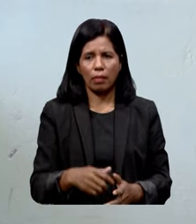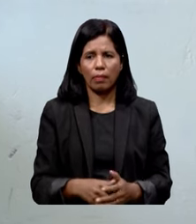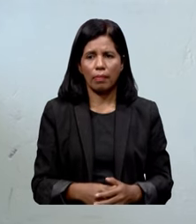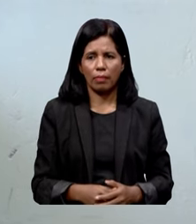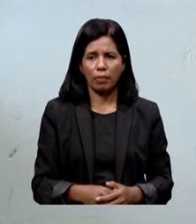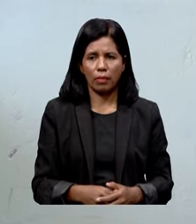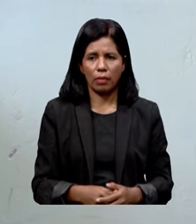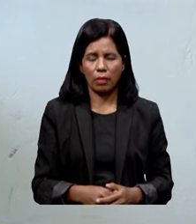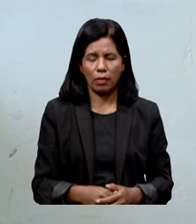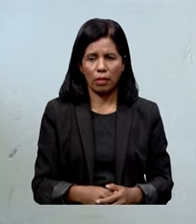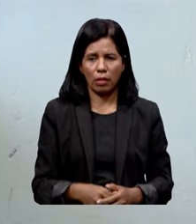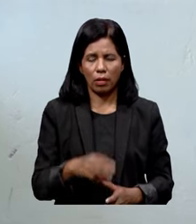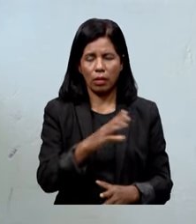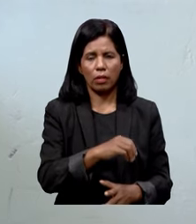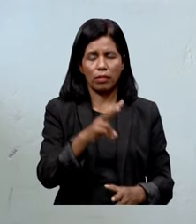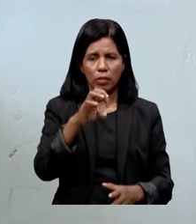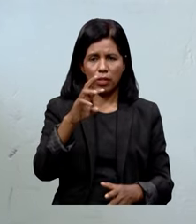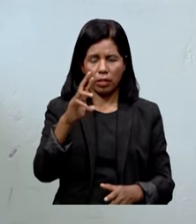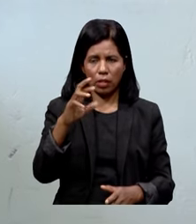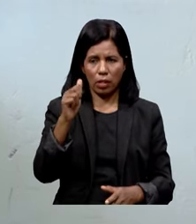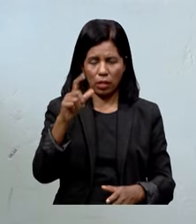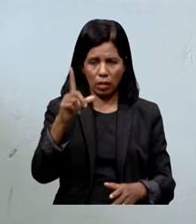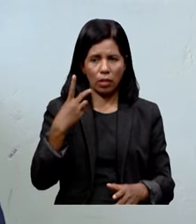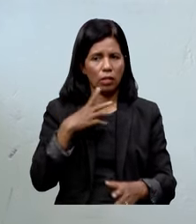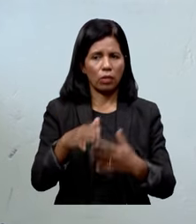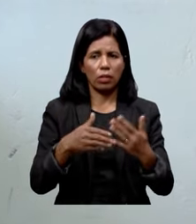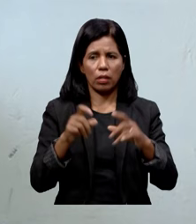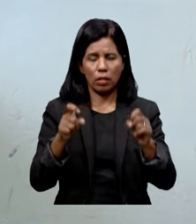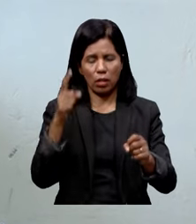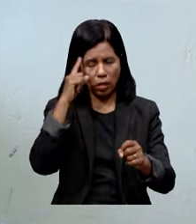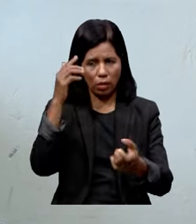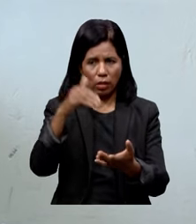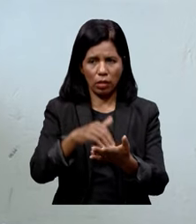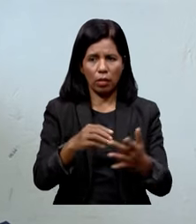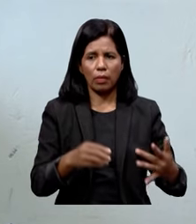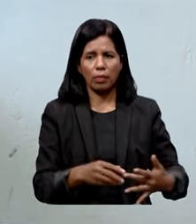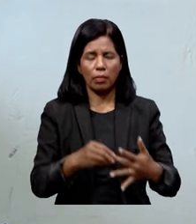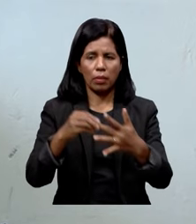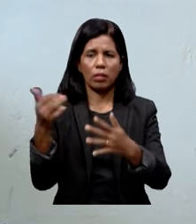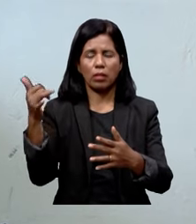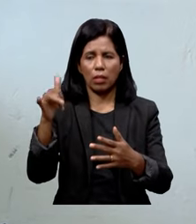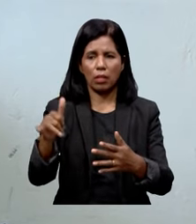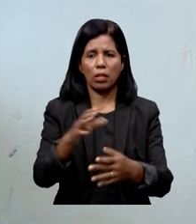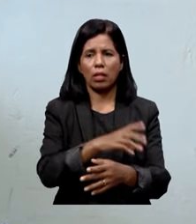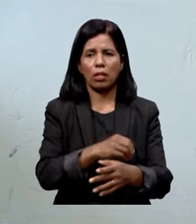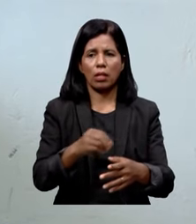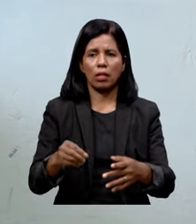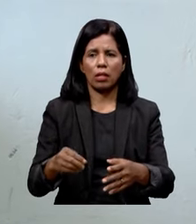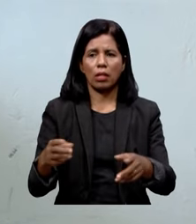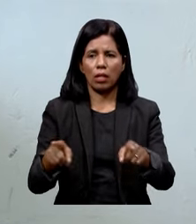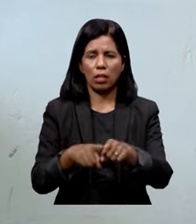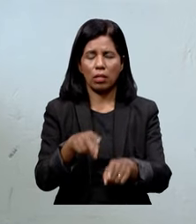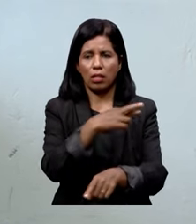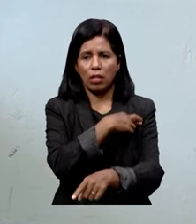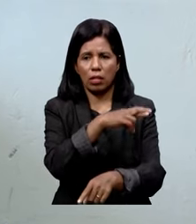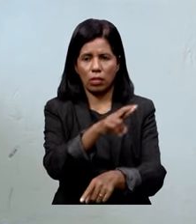hau repete fala fenomena ne mosu ita hoto tem que halo reflexão li li sira ne bem kar poder religioso sira